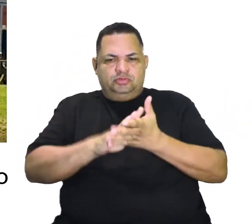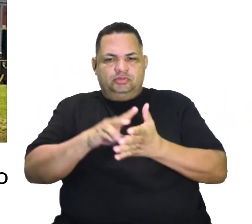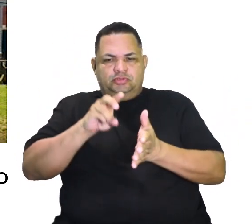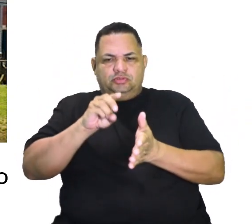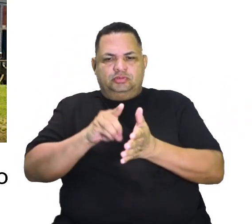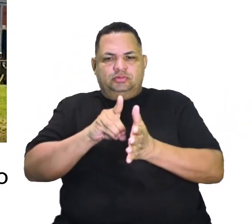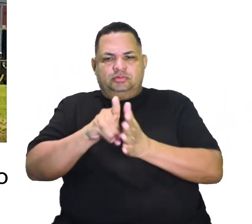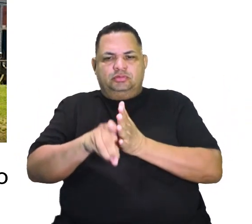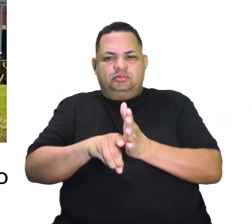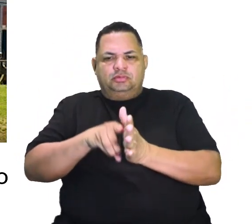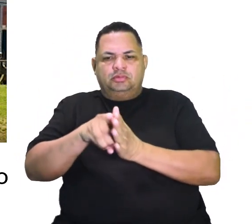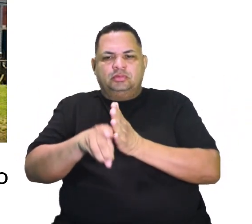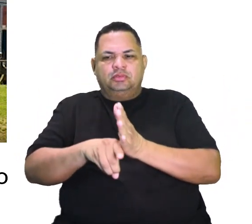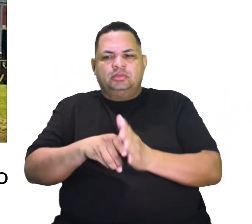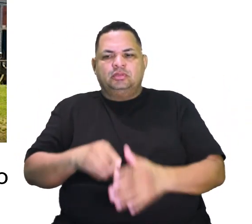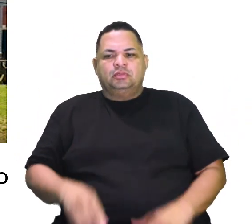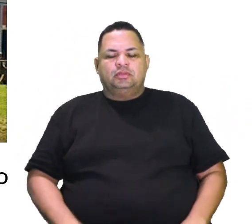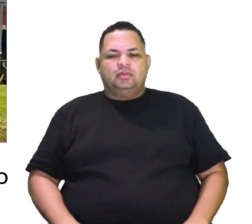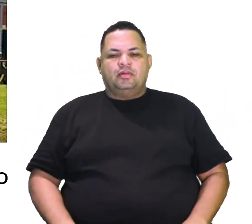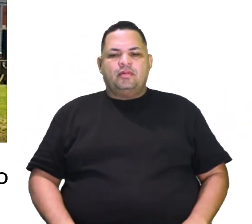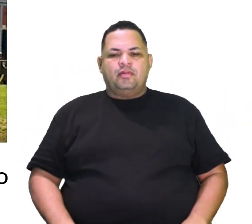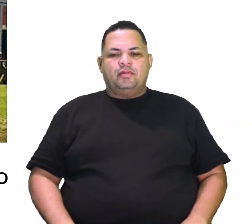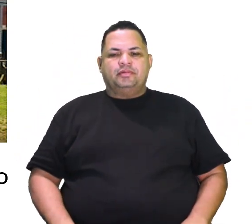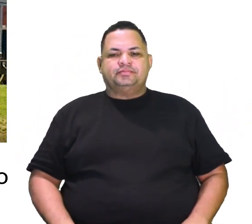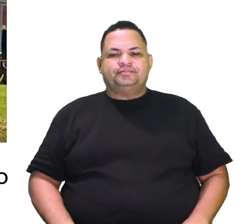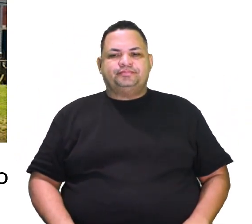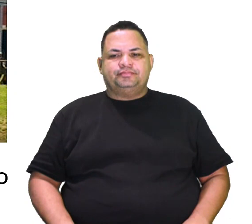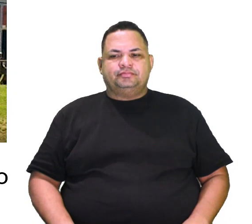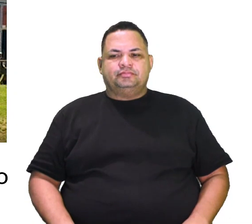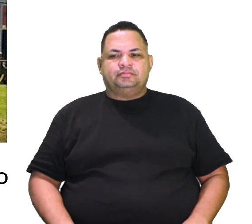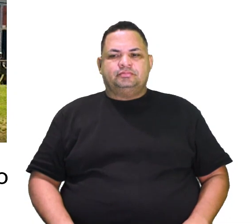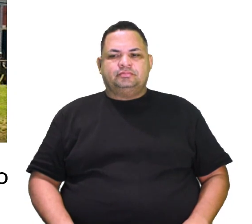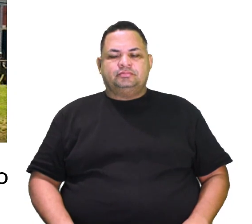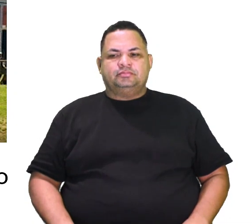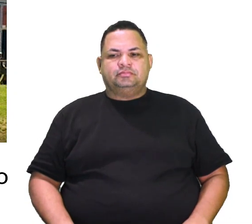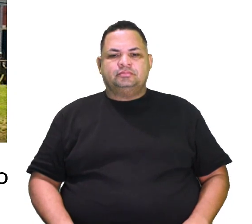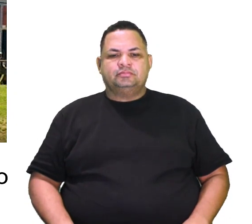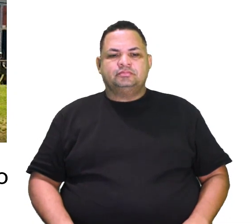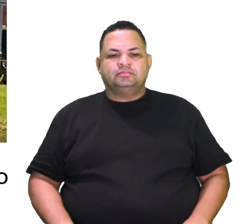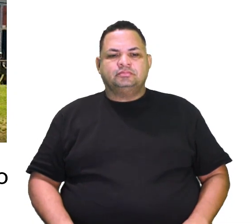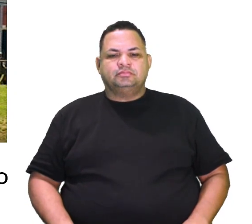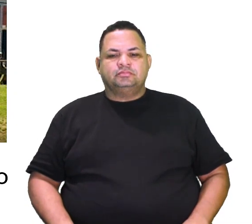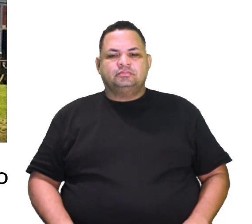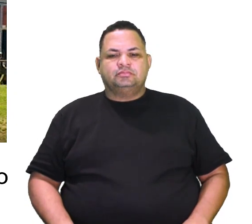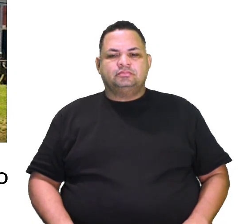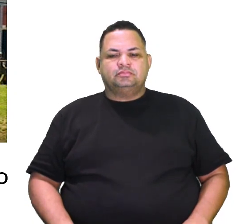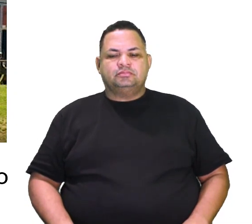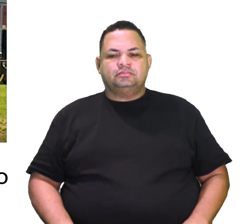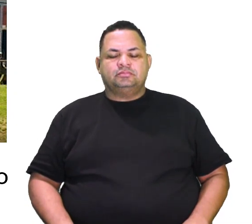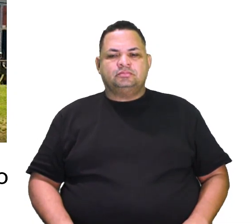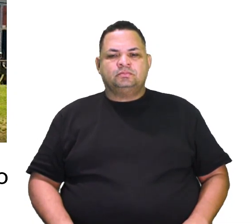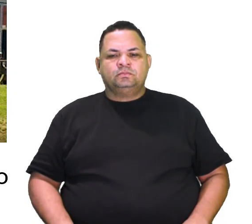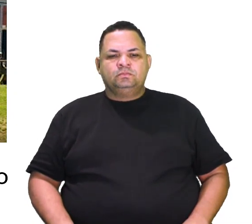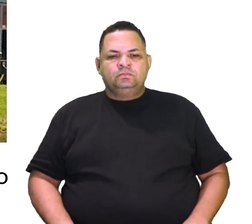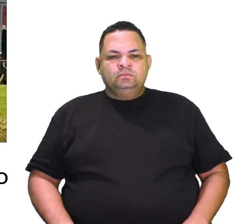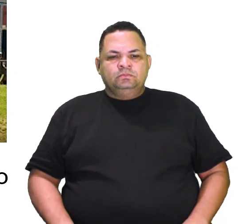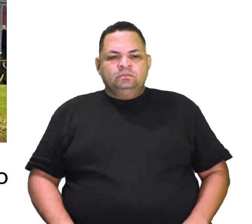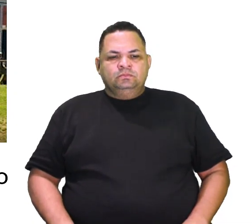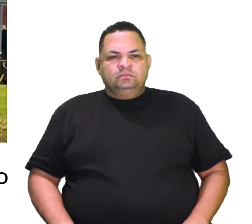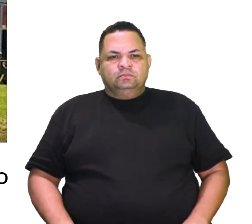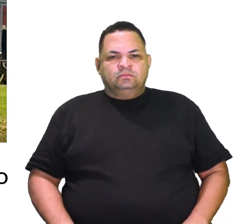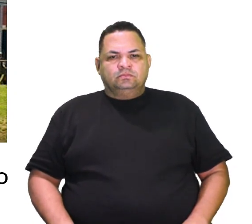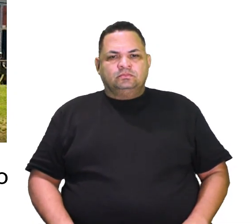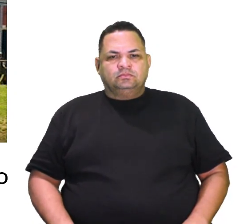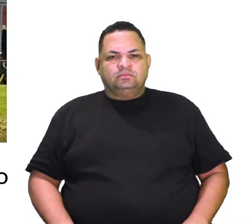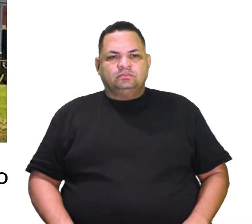da MED Maria, né? Muito comum ser chamado MED Maria. Então, estudantes, segundo o